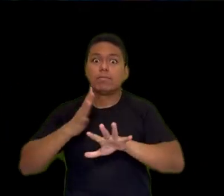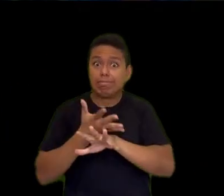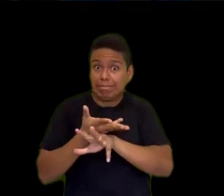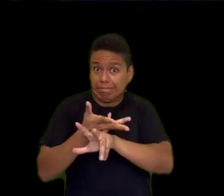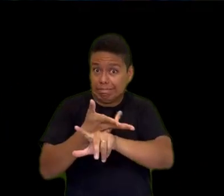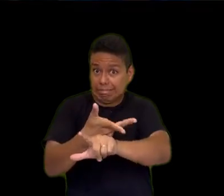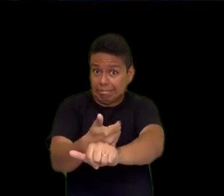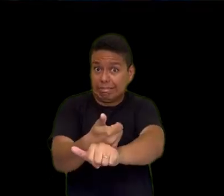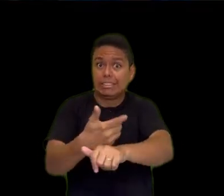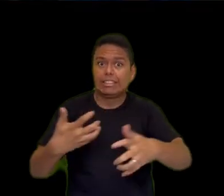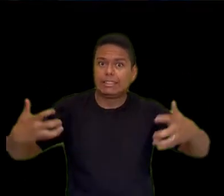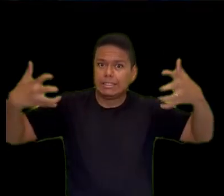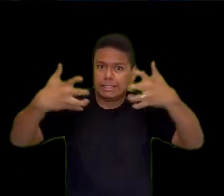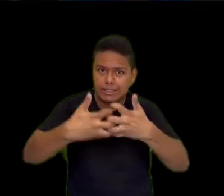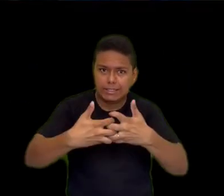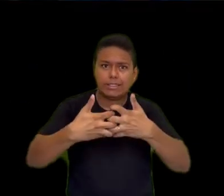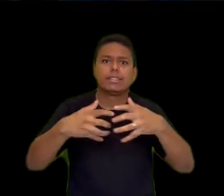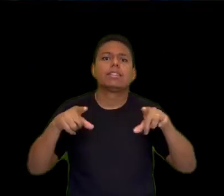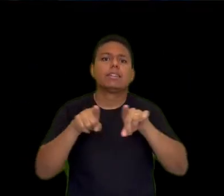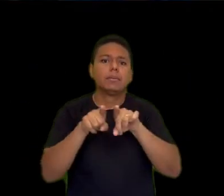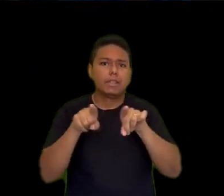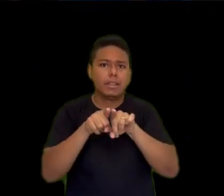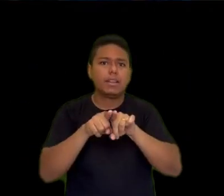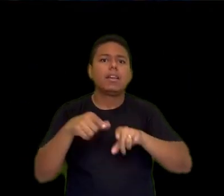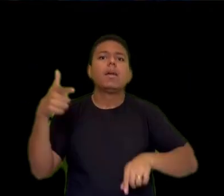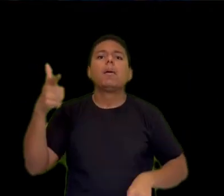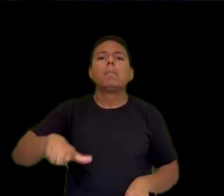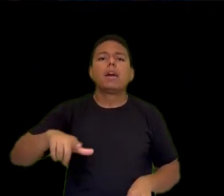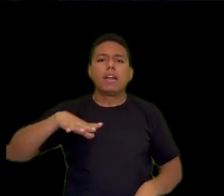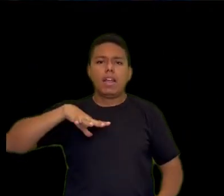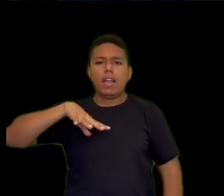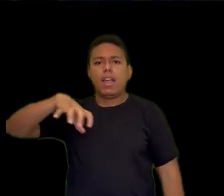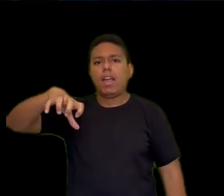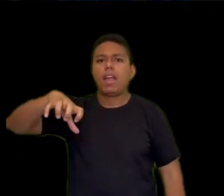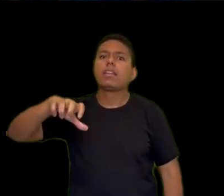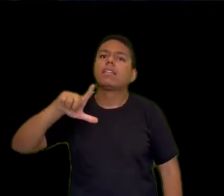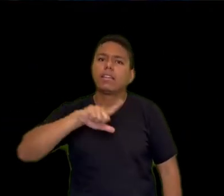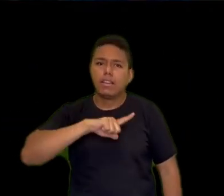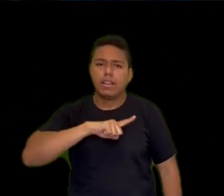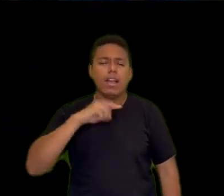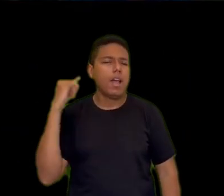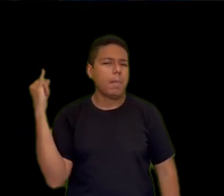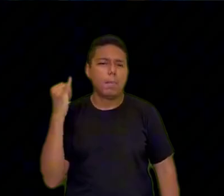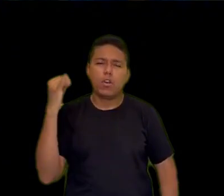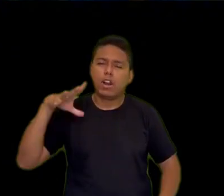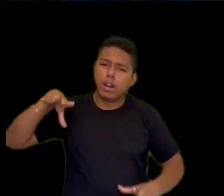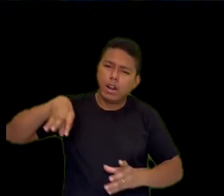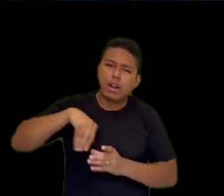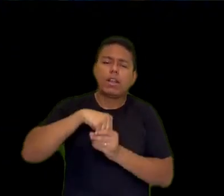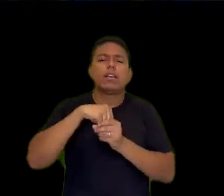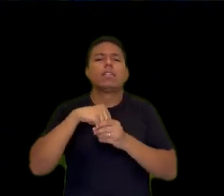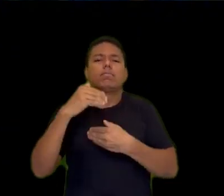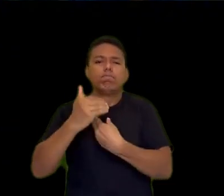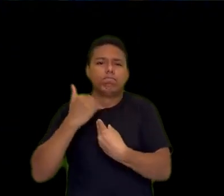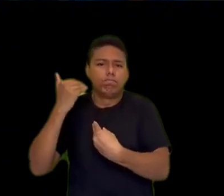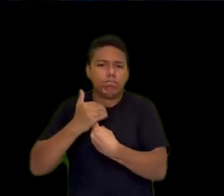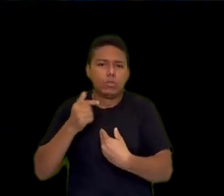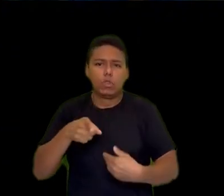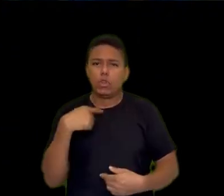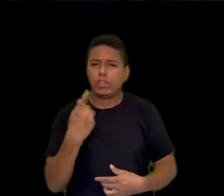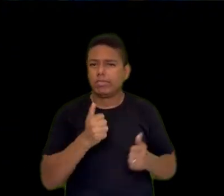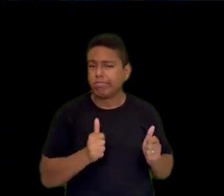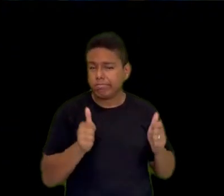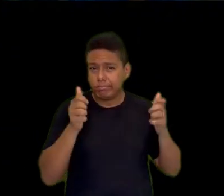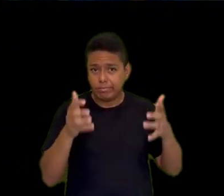a ética, gente, como um componente fundamental, guiando as nossas ações de forma a garantir a segurança e a confiança